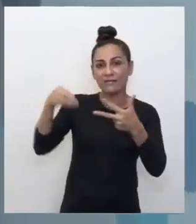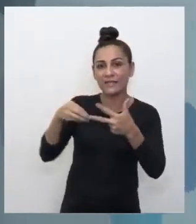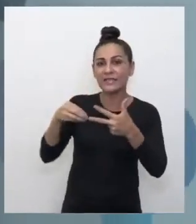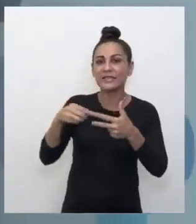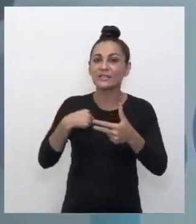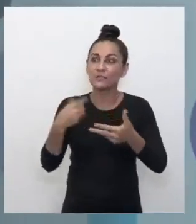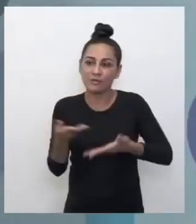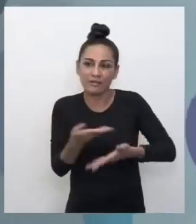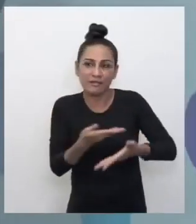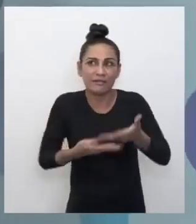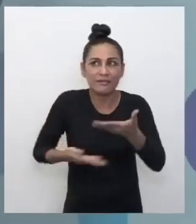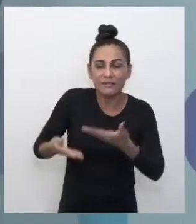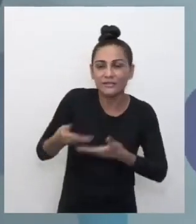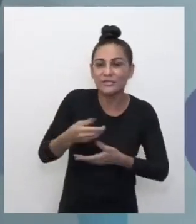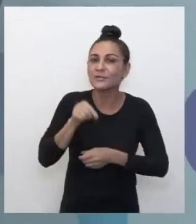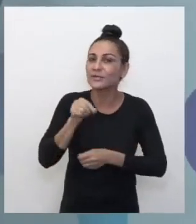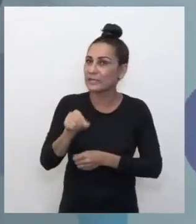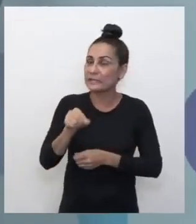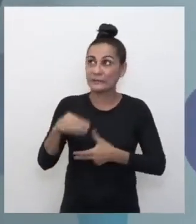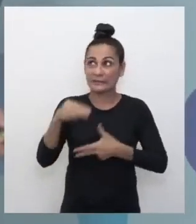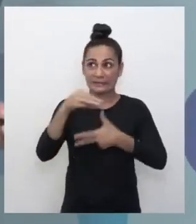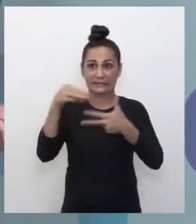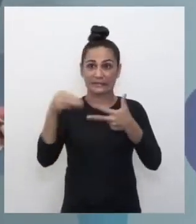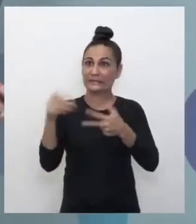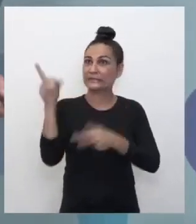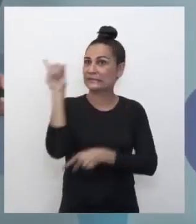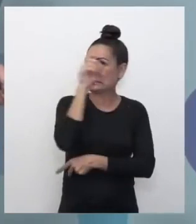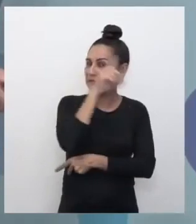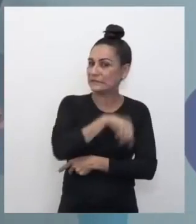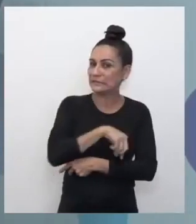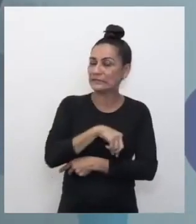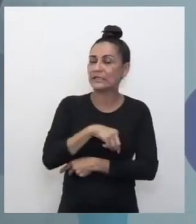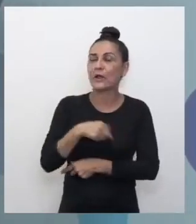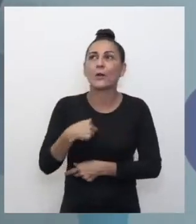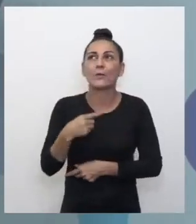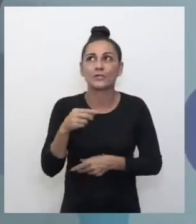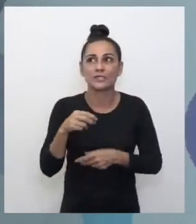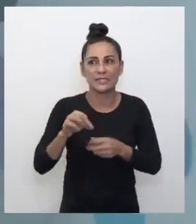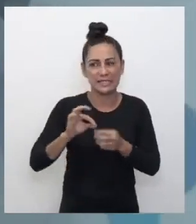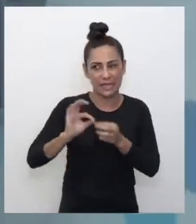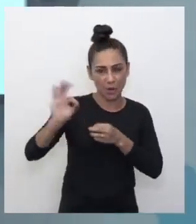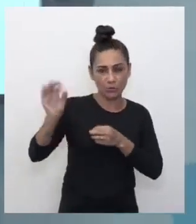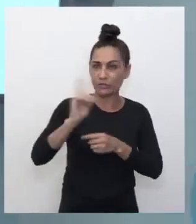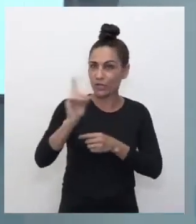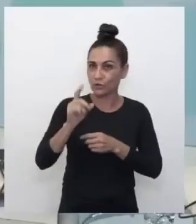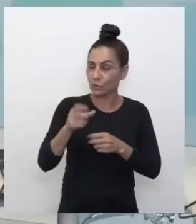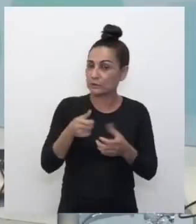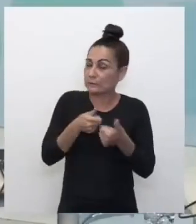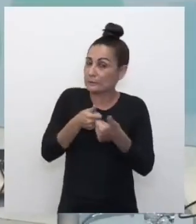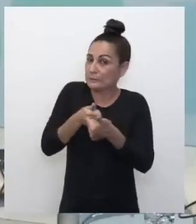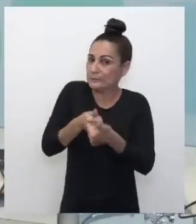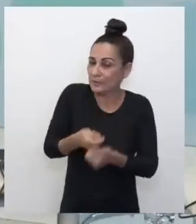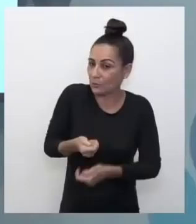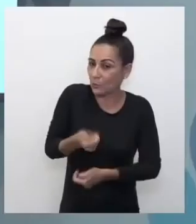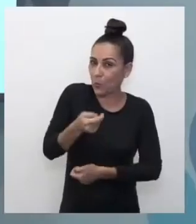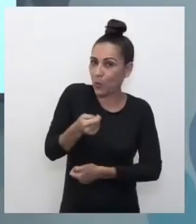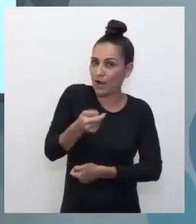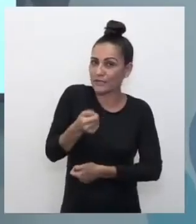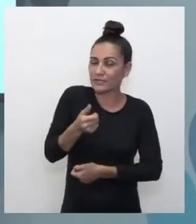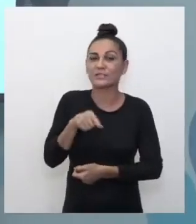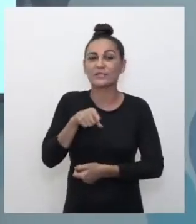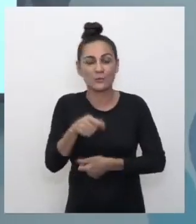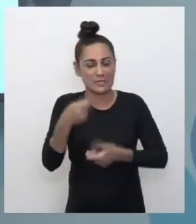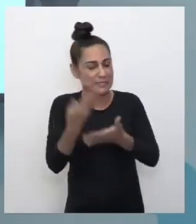né? Uma vez que o vestibular para vocês pode parecer que está longe, mas não está tão longe não, né, professora? Não, tá Enquanto outros a gente começar a se inteirar